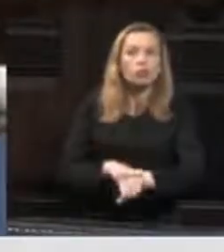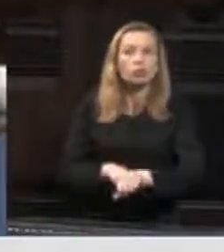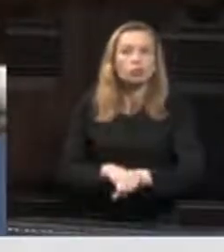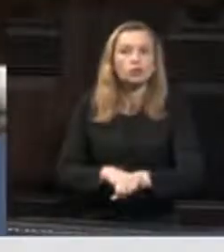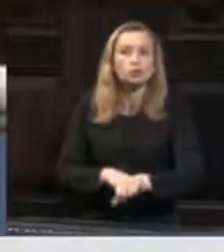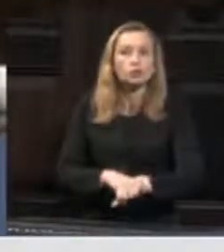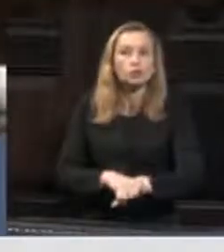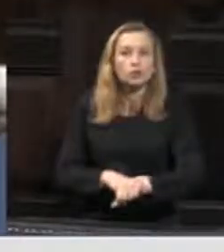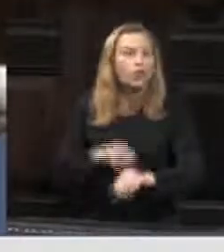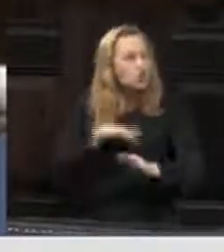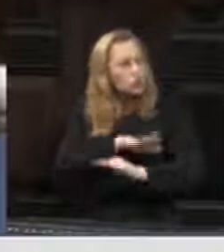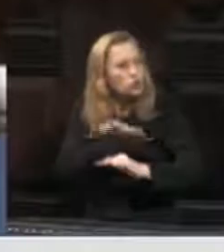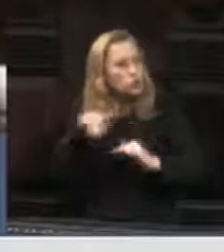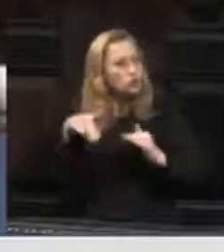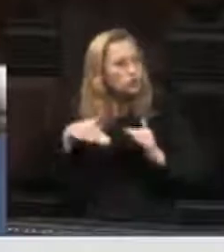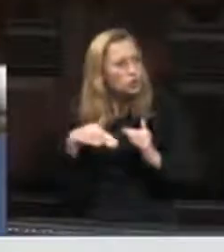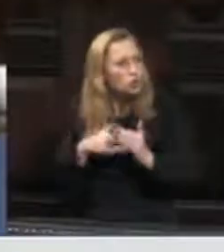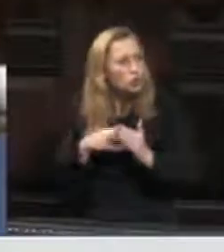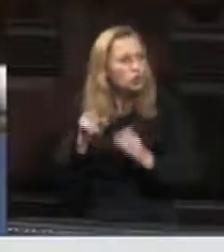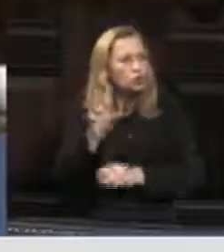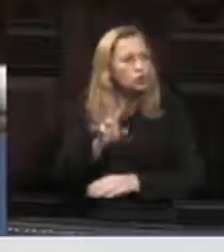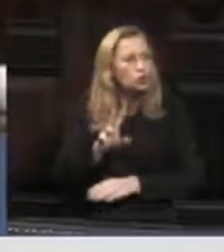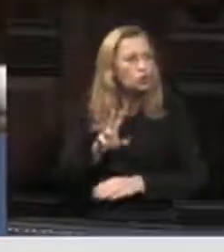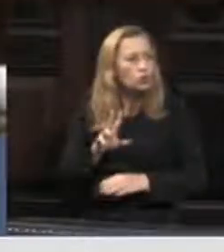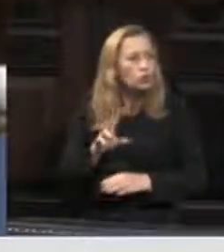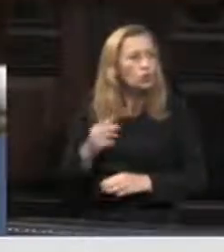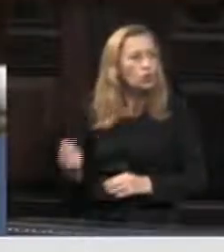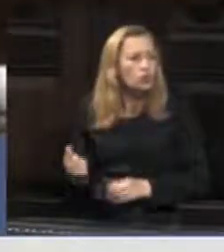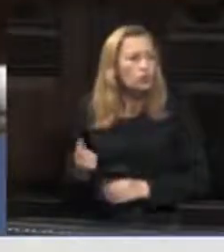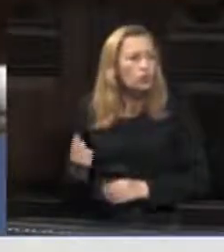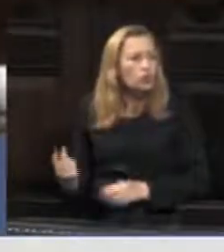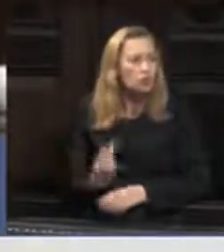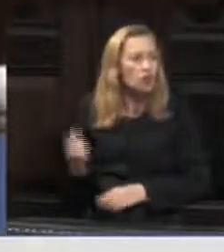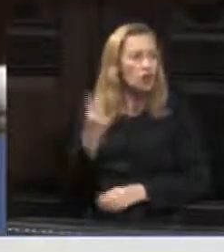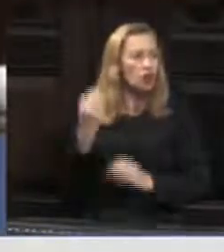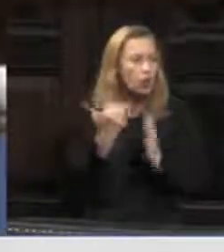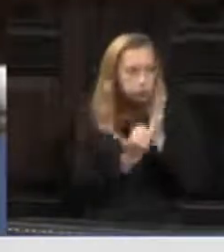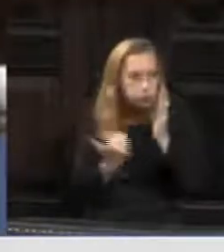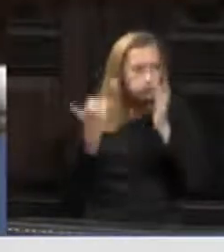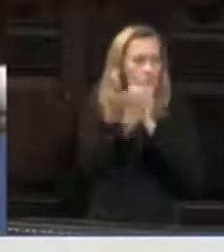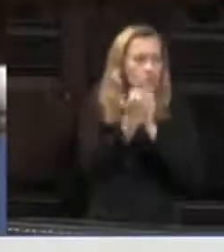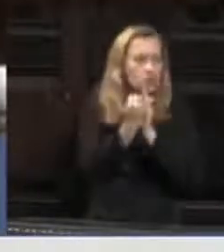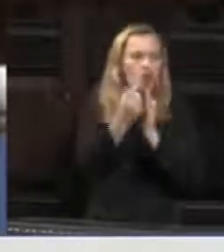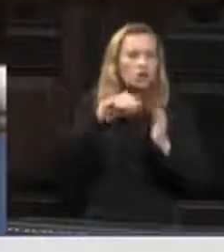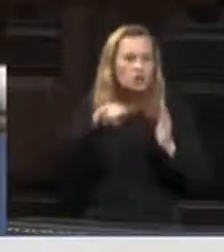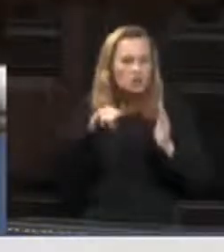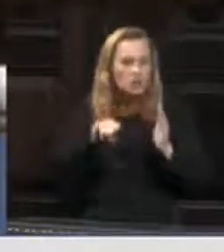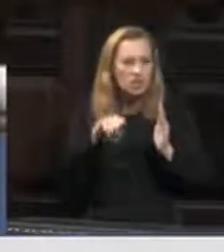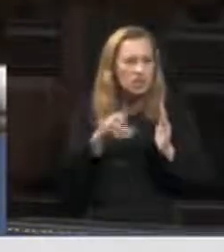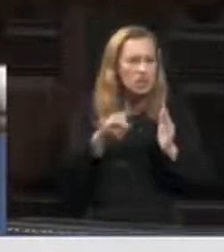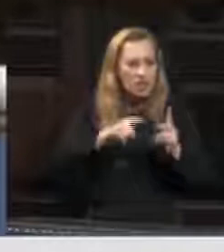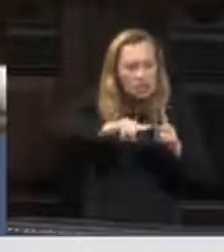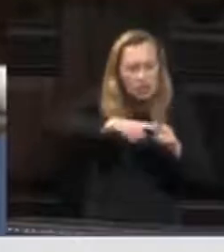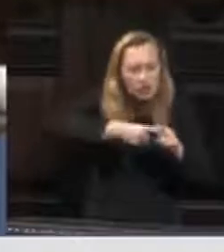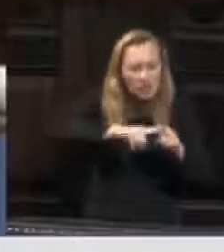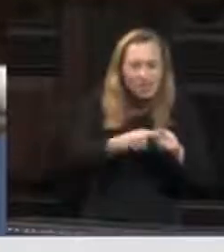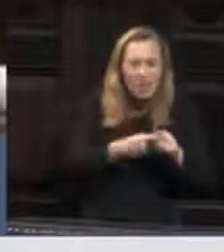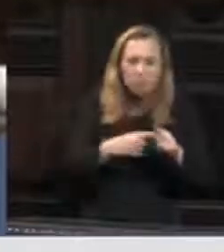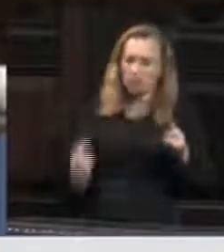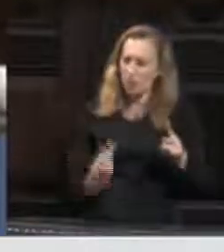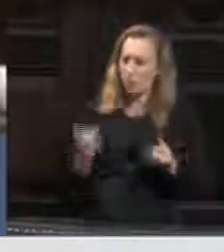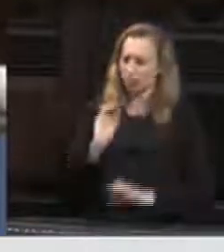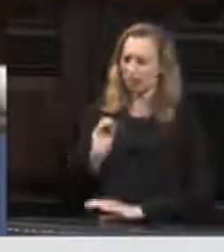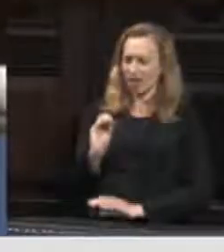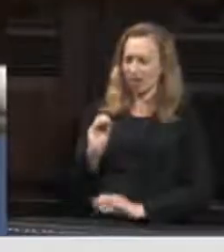todos os custos aumentam você colocar reajuste zero por dois anos nós